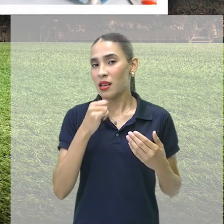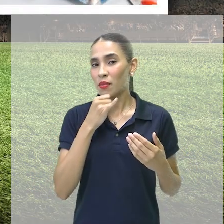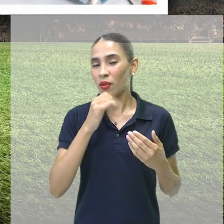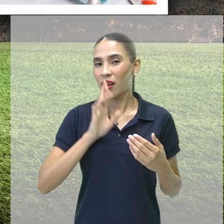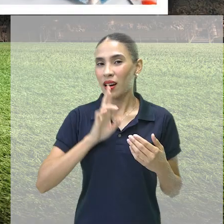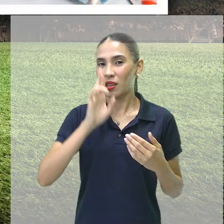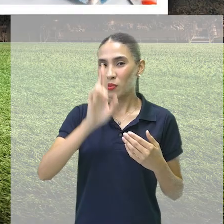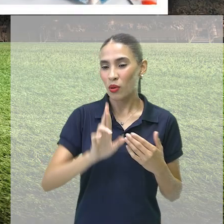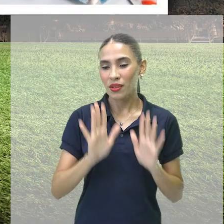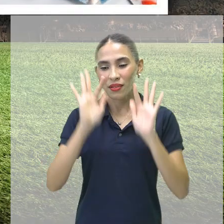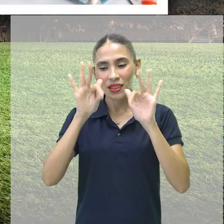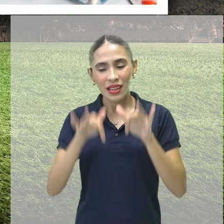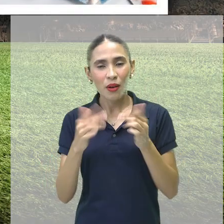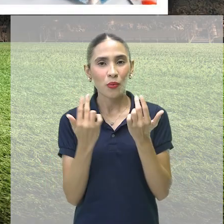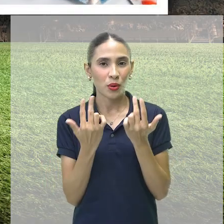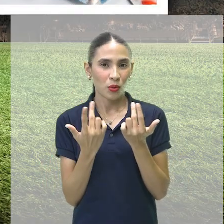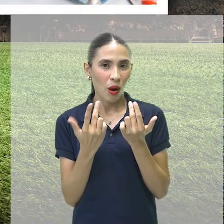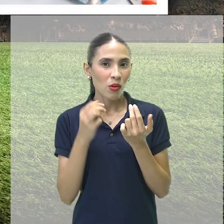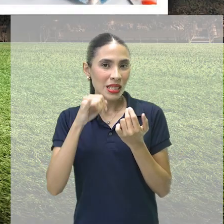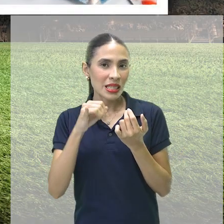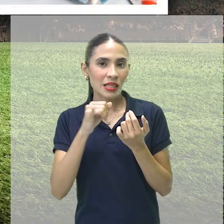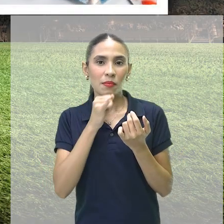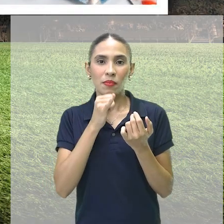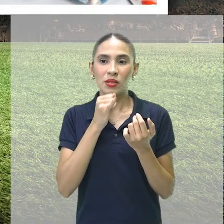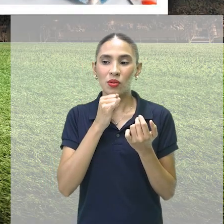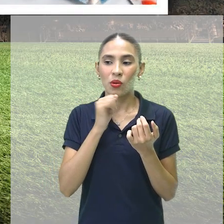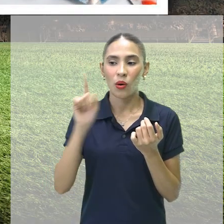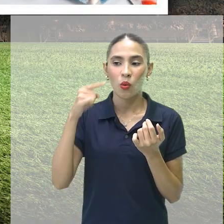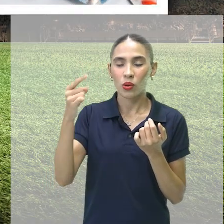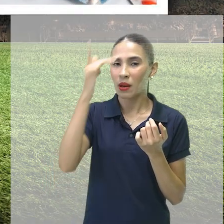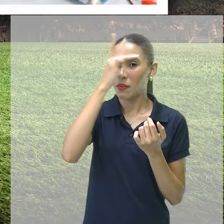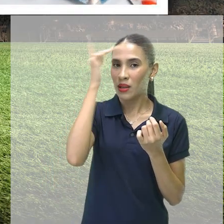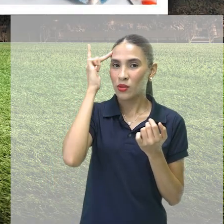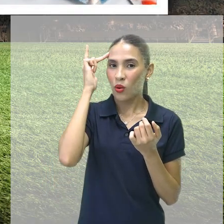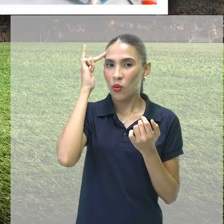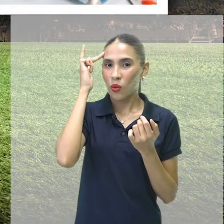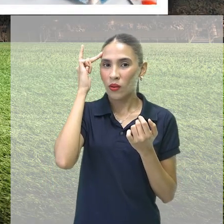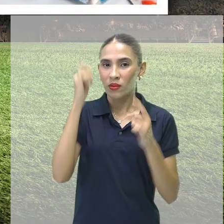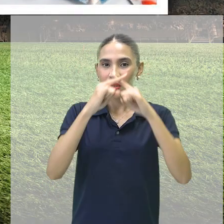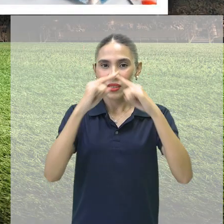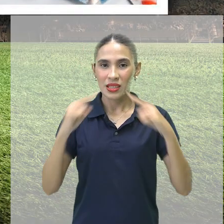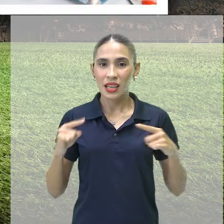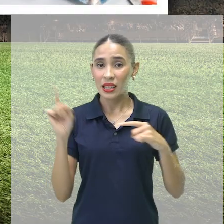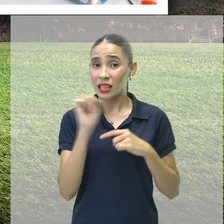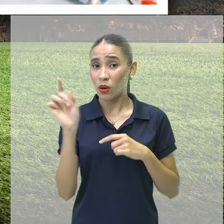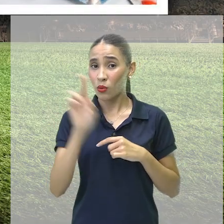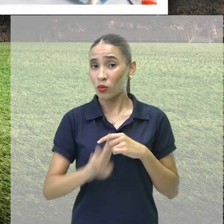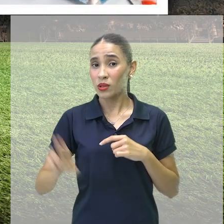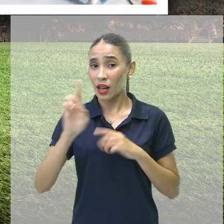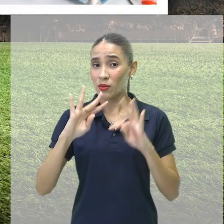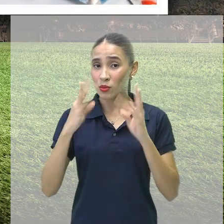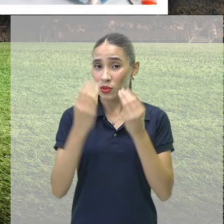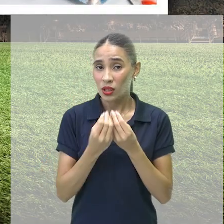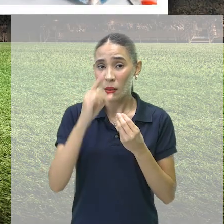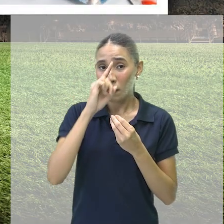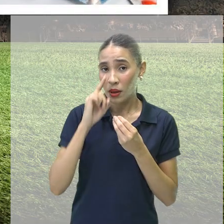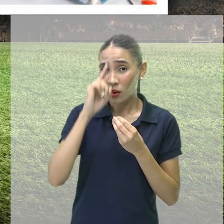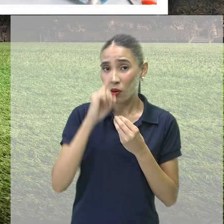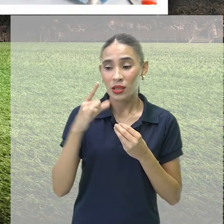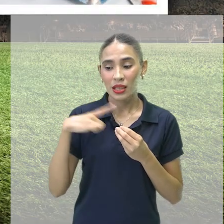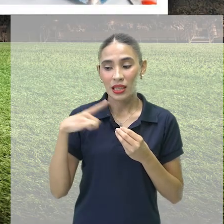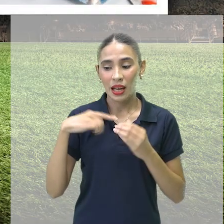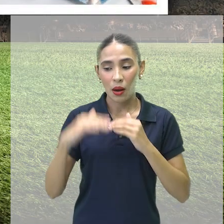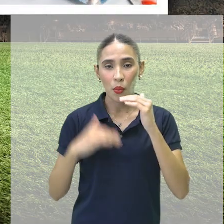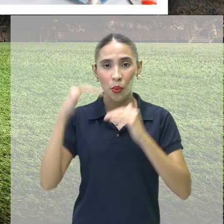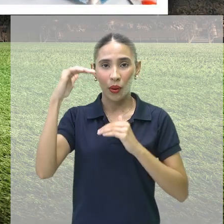ele seria o mesmo se esse meu oponente, se esse seu oponente não utilizasse desses recursos para se sobressair sobre